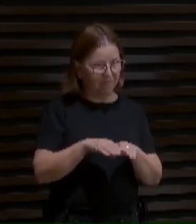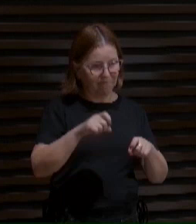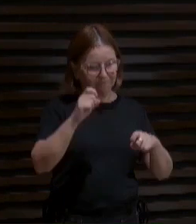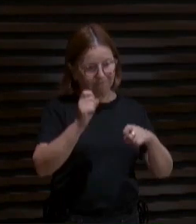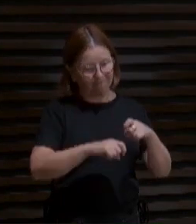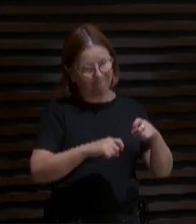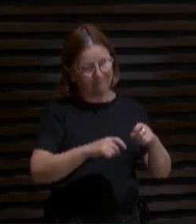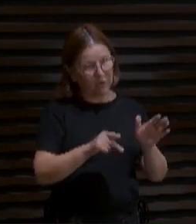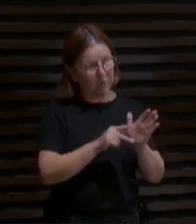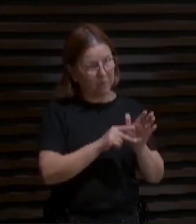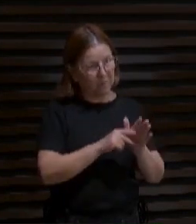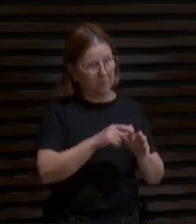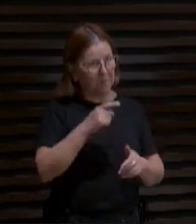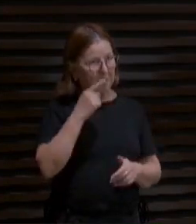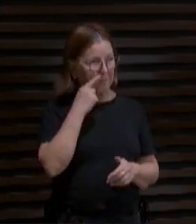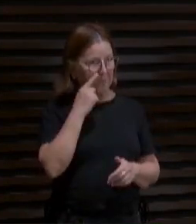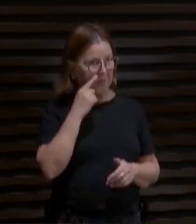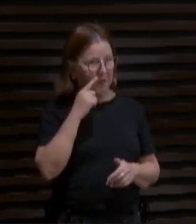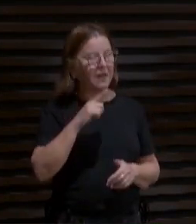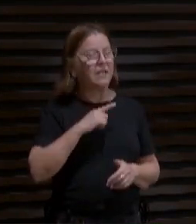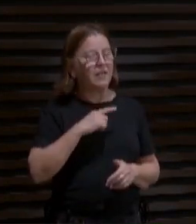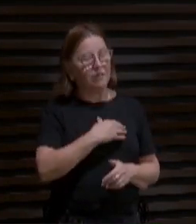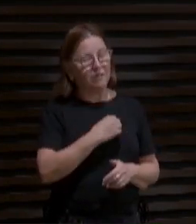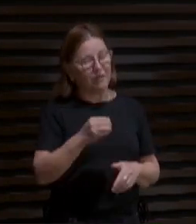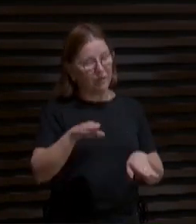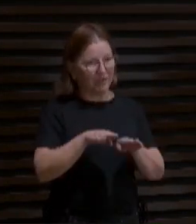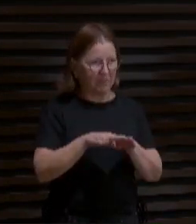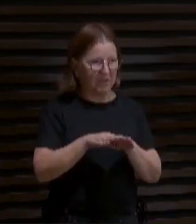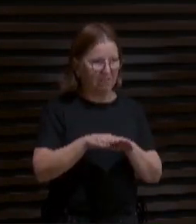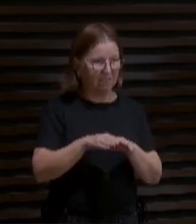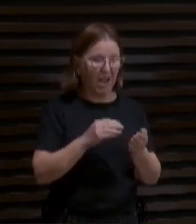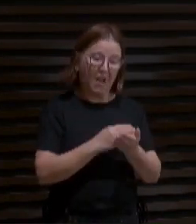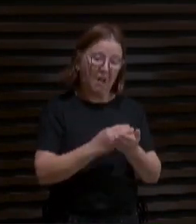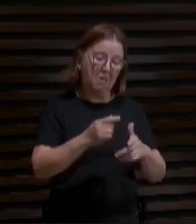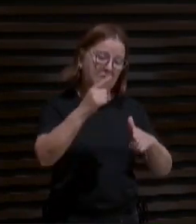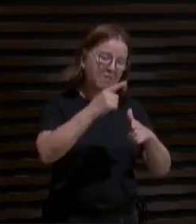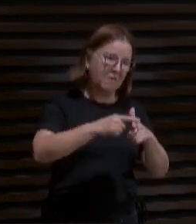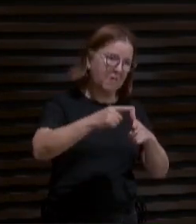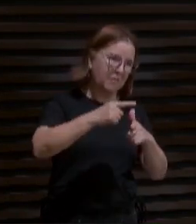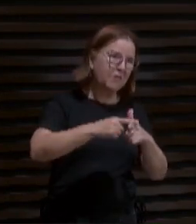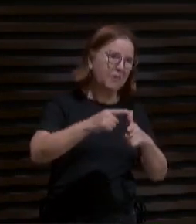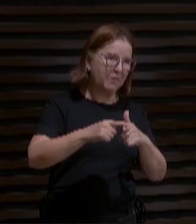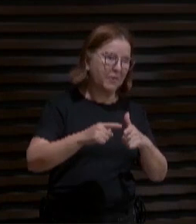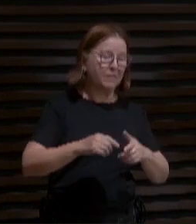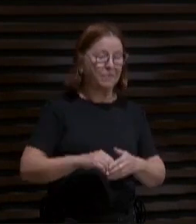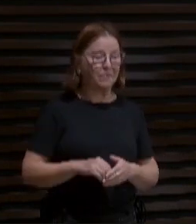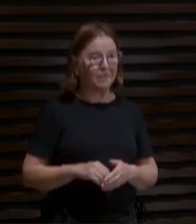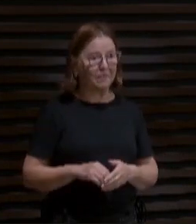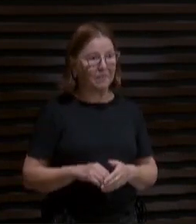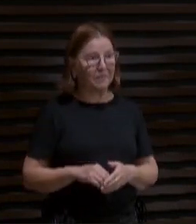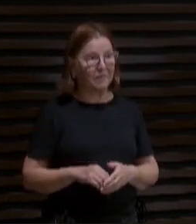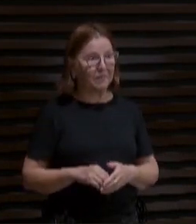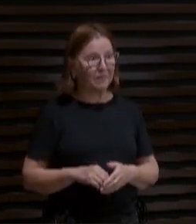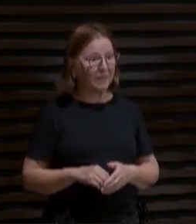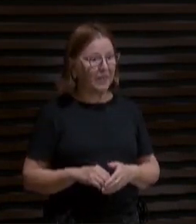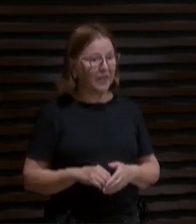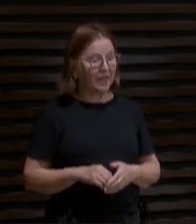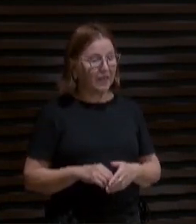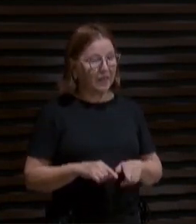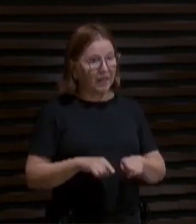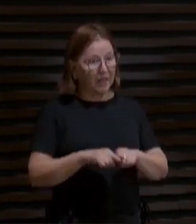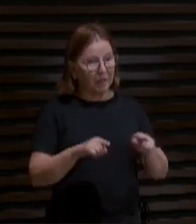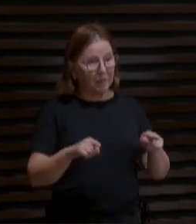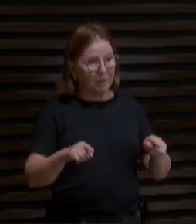criamos. Nós somos mestres em criar problemas. Se ele tivesse obedecido lá atrás